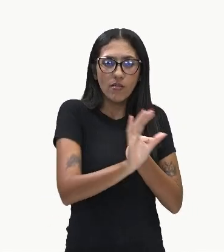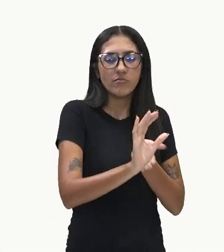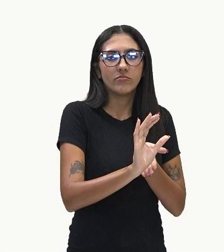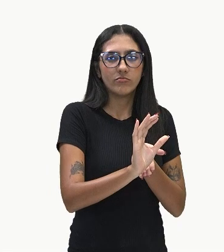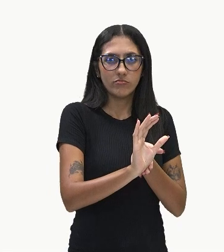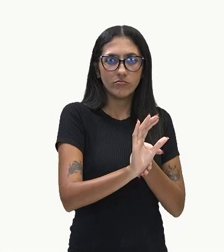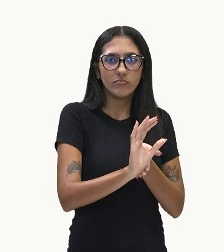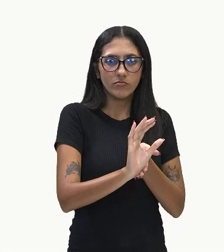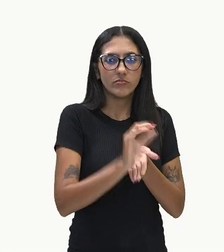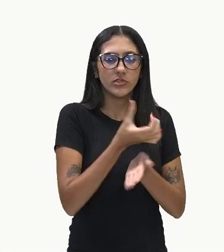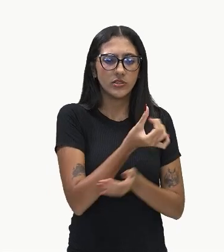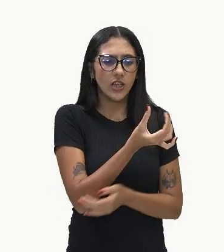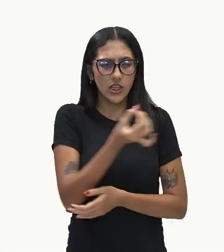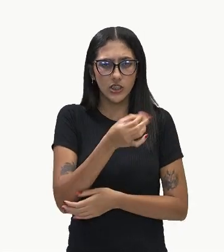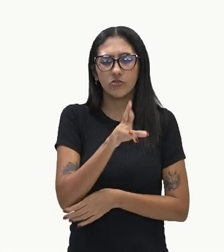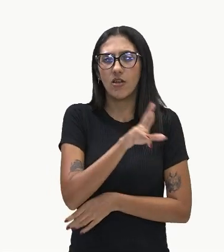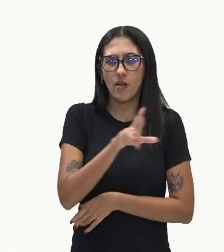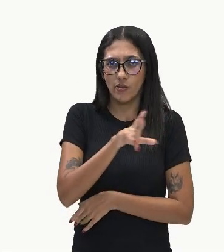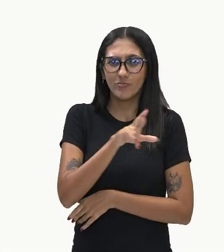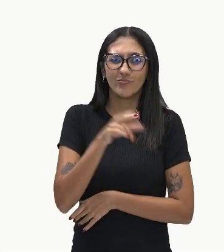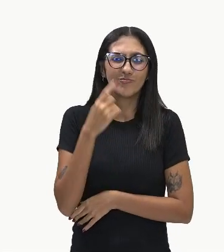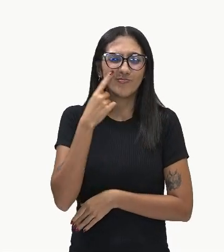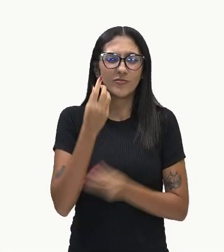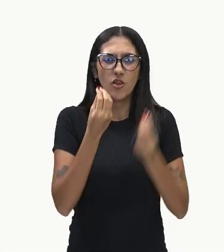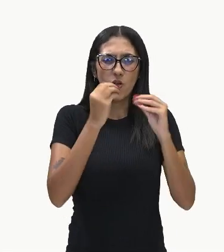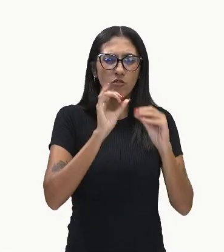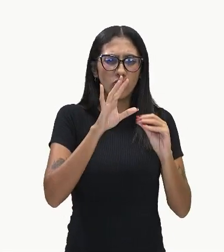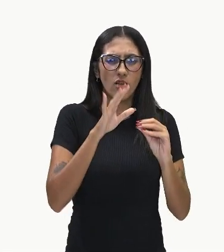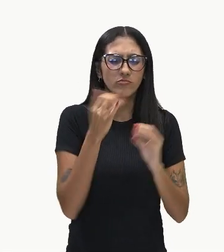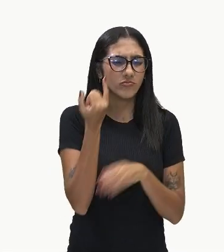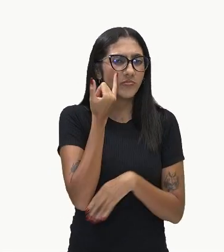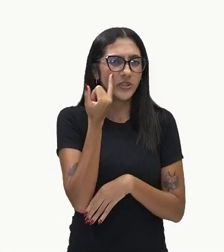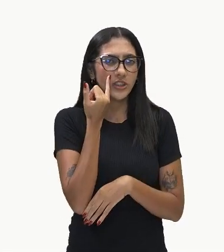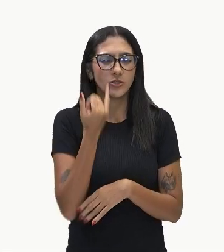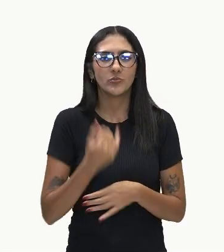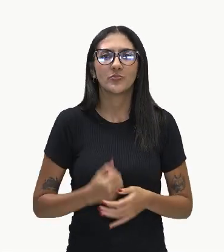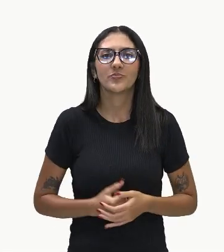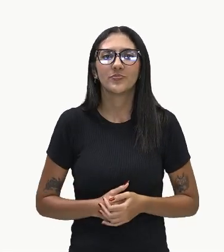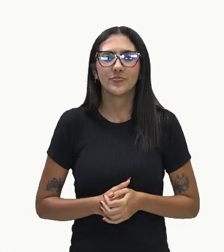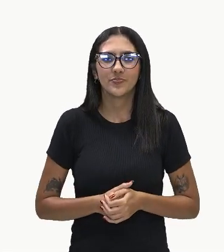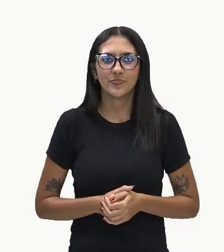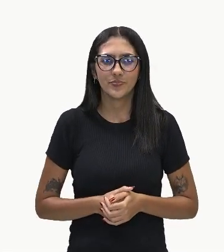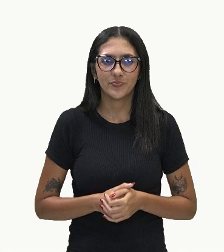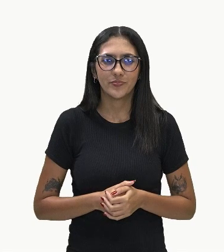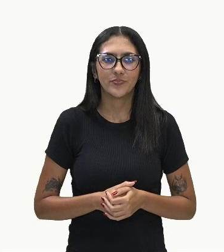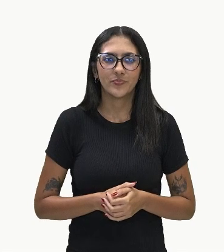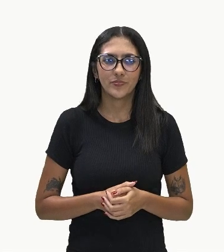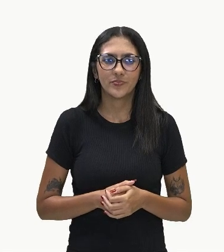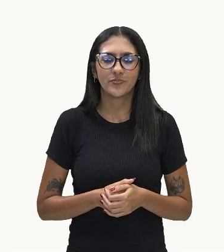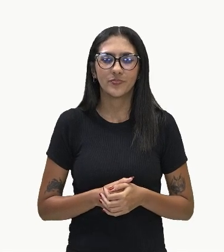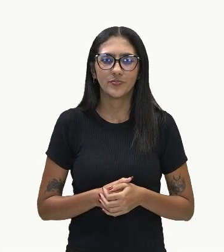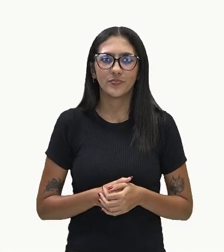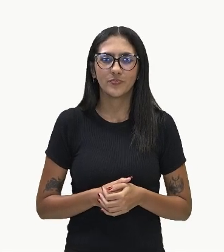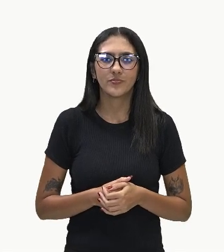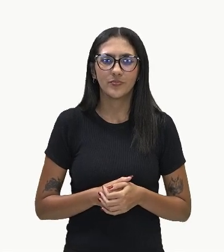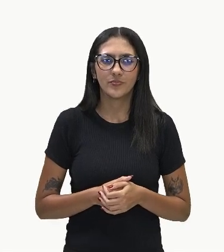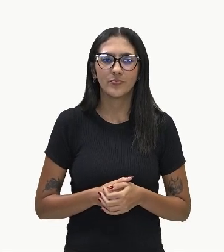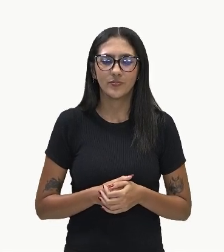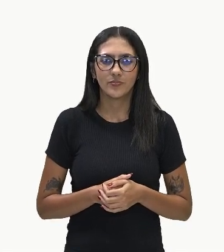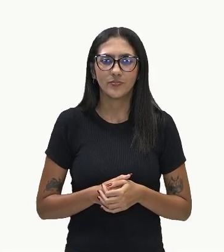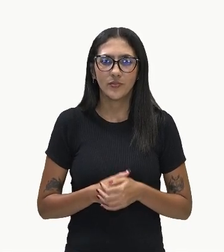de R$600. Vou botar aqui só 600. Tá ok? Com